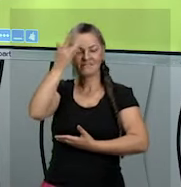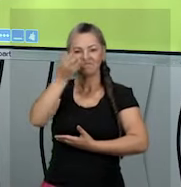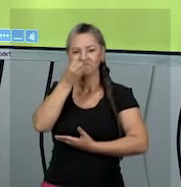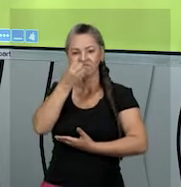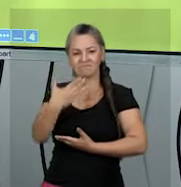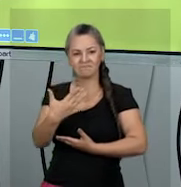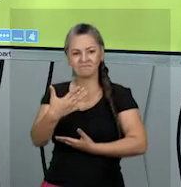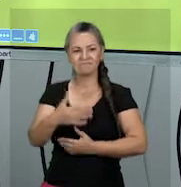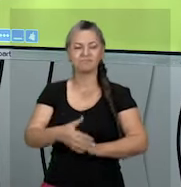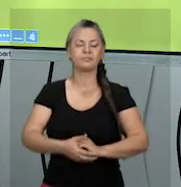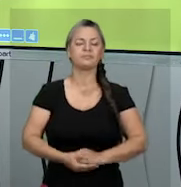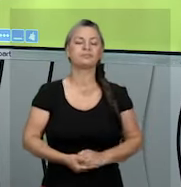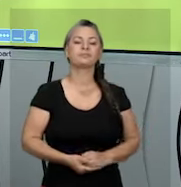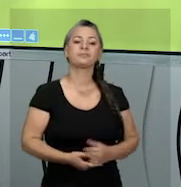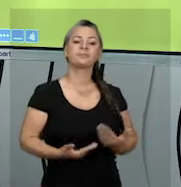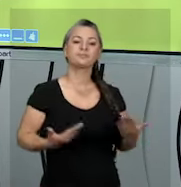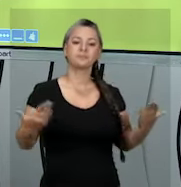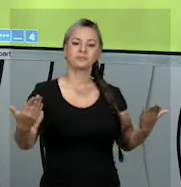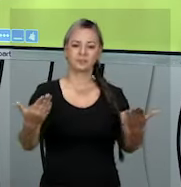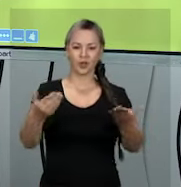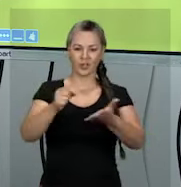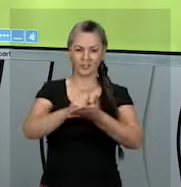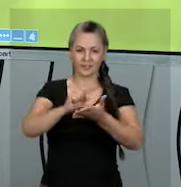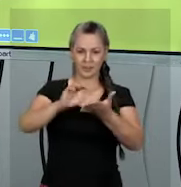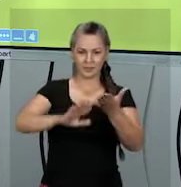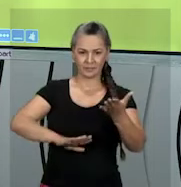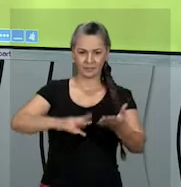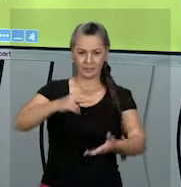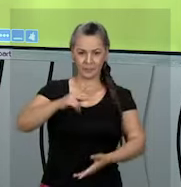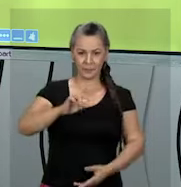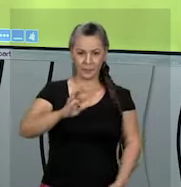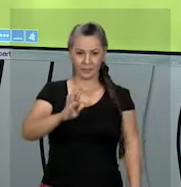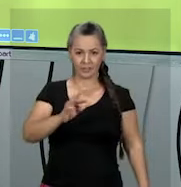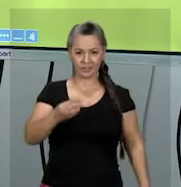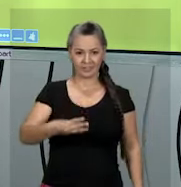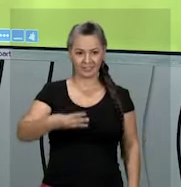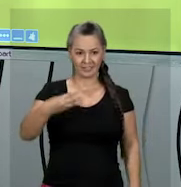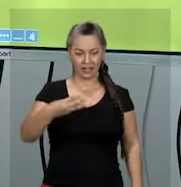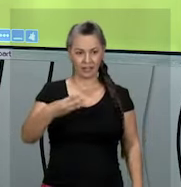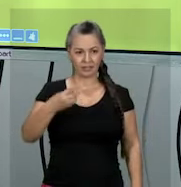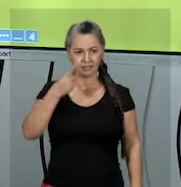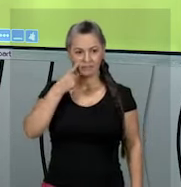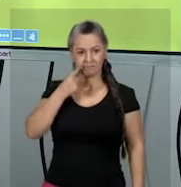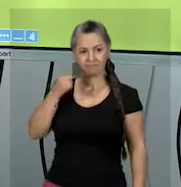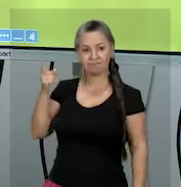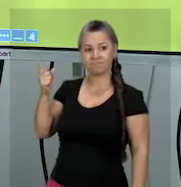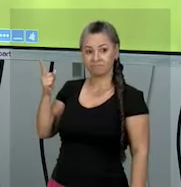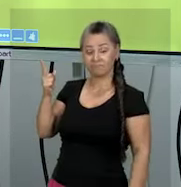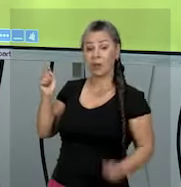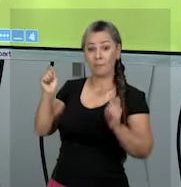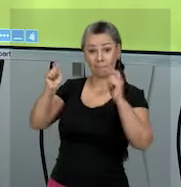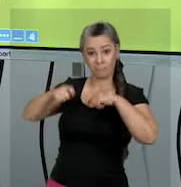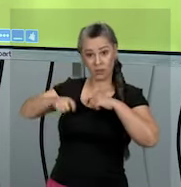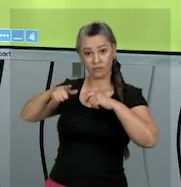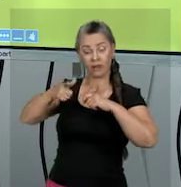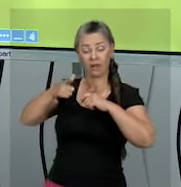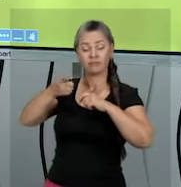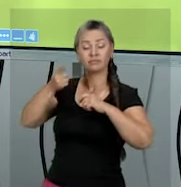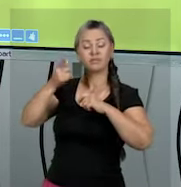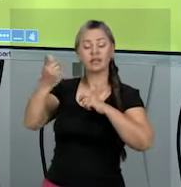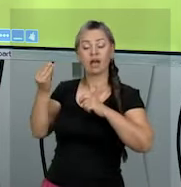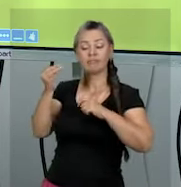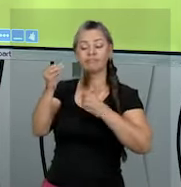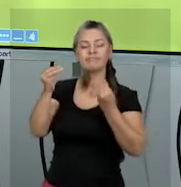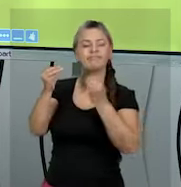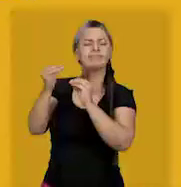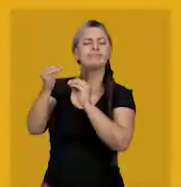Atividade PET 3. Podemos organizar o sistema nervoso humano dividido em duas partes, sistema nervoso